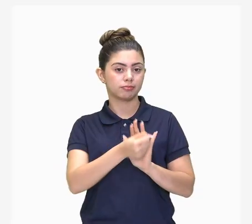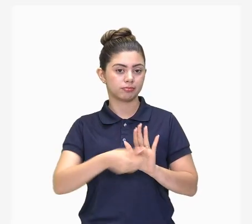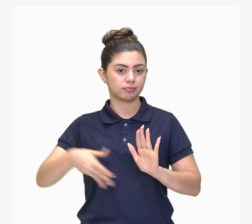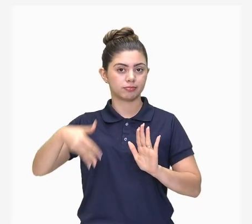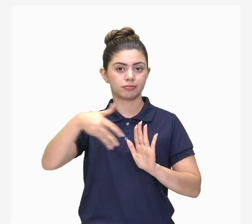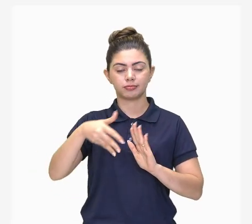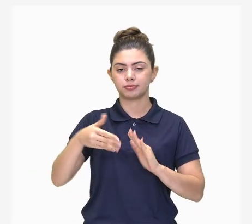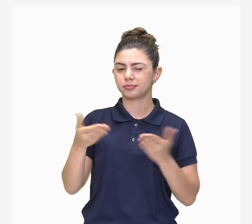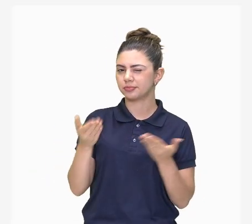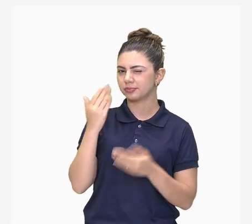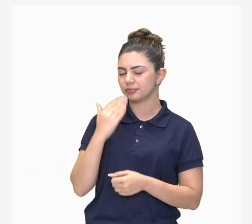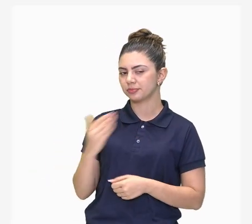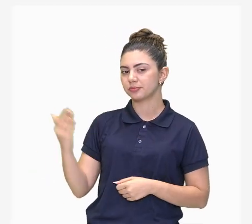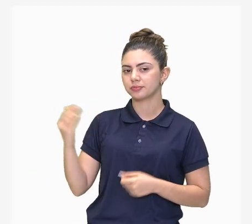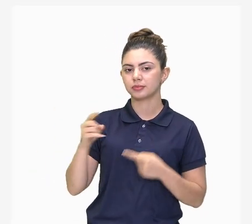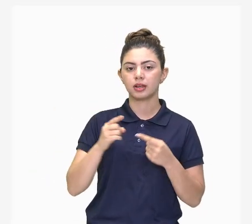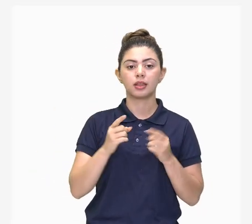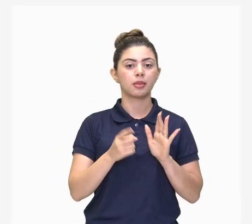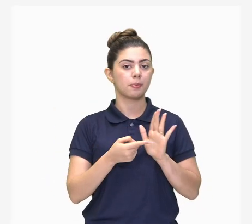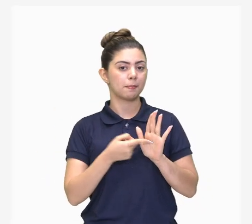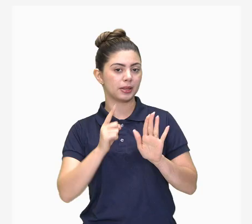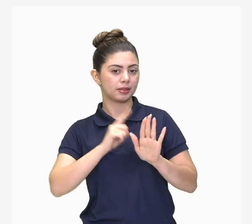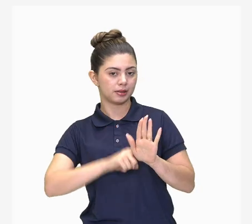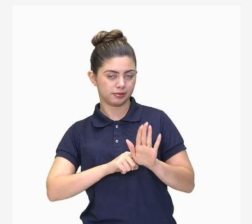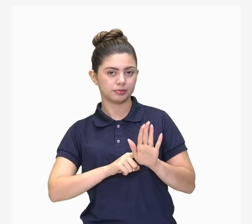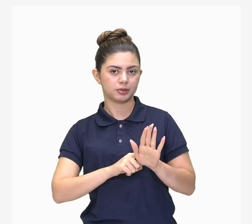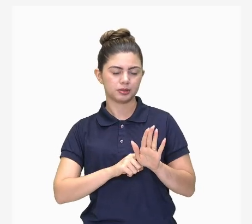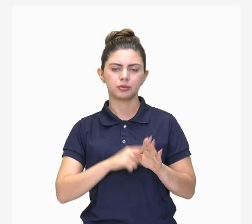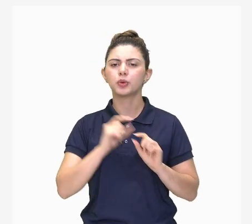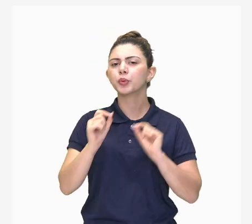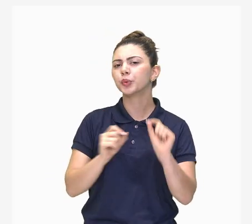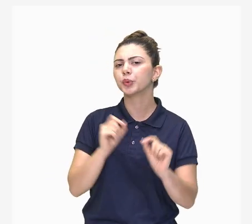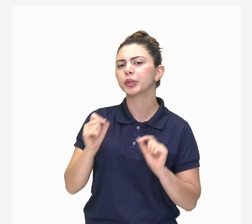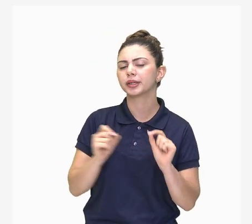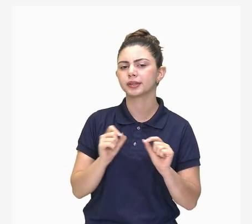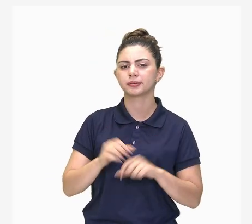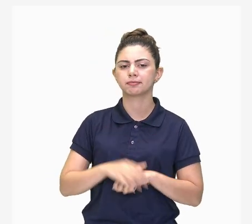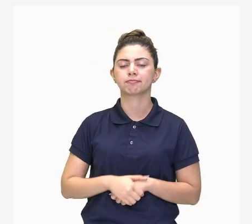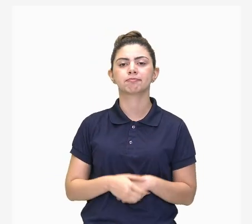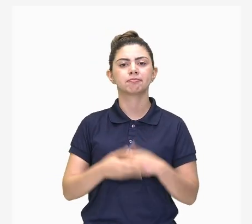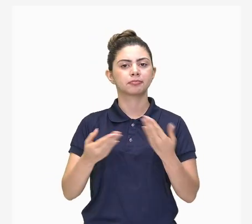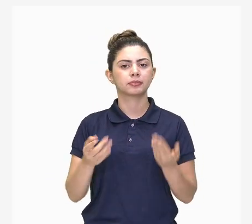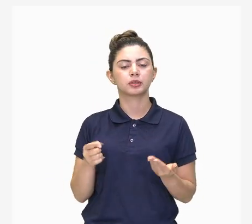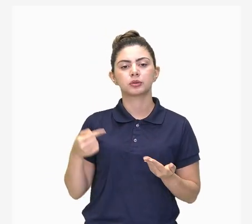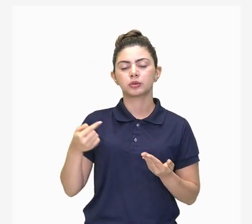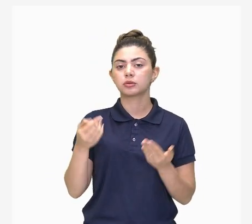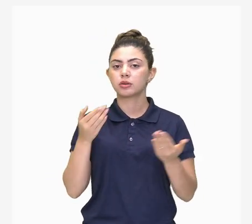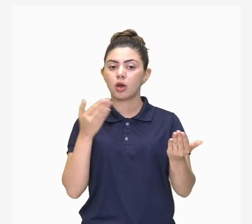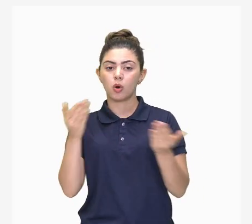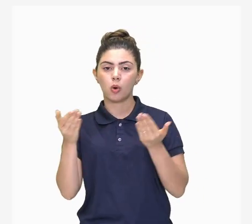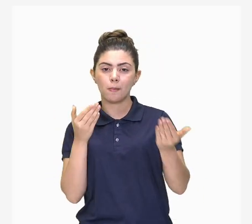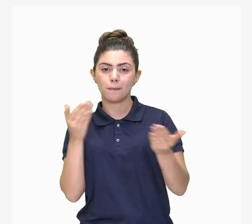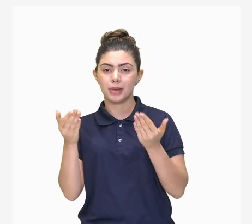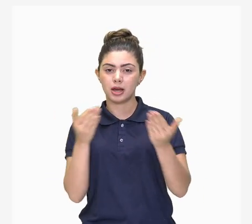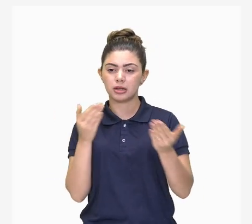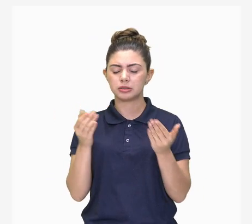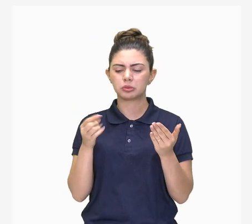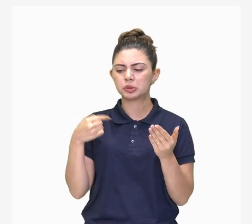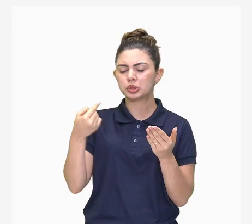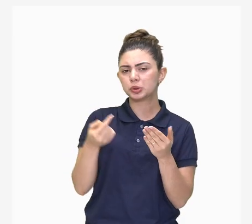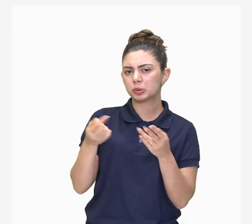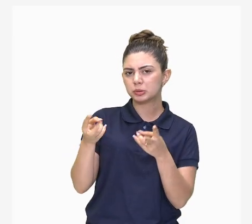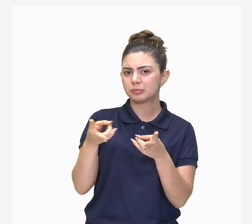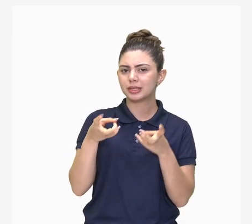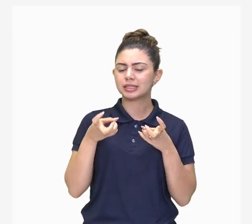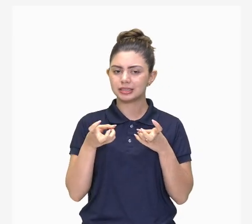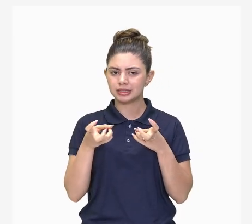linguagem. Acompanha aí, ó, a metáfora, que traz aí a ideia de comparação implícita de um